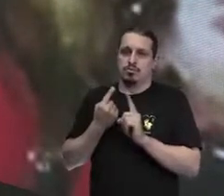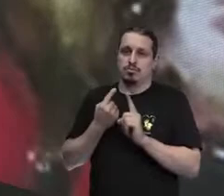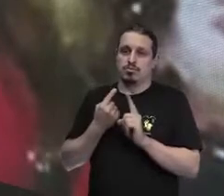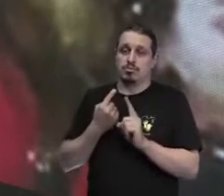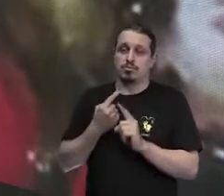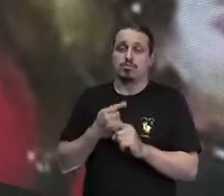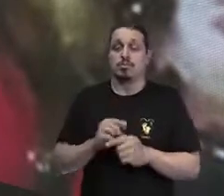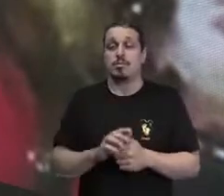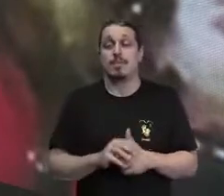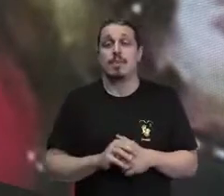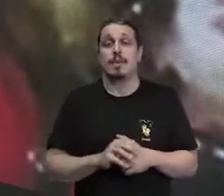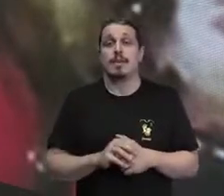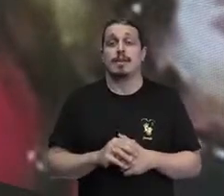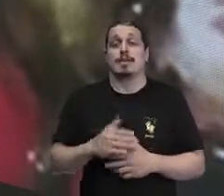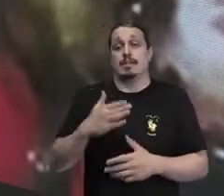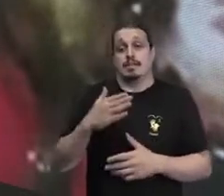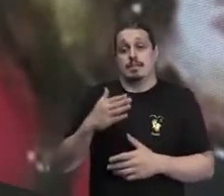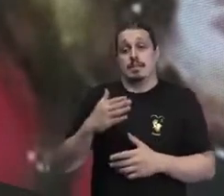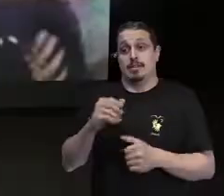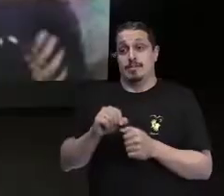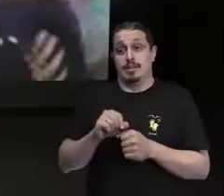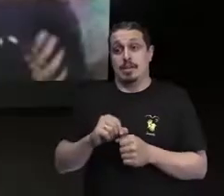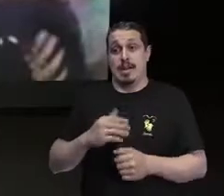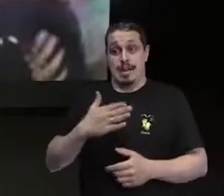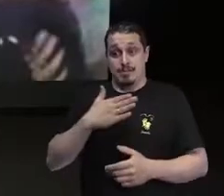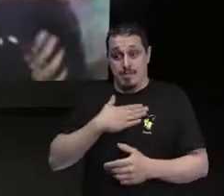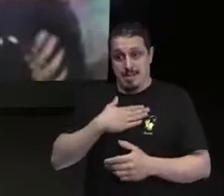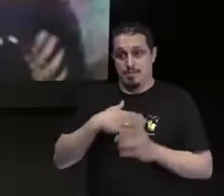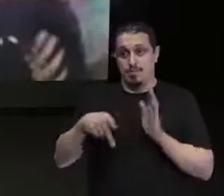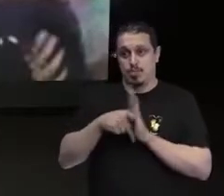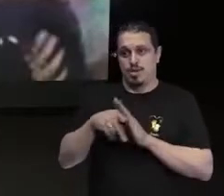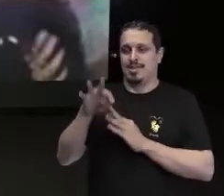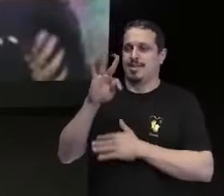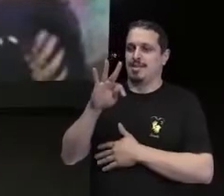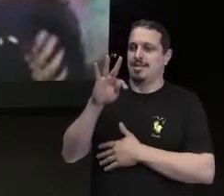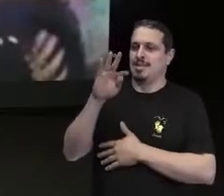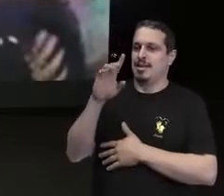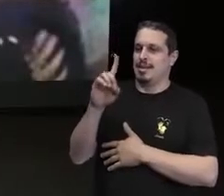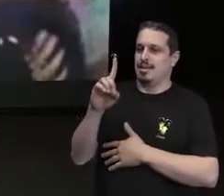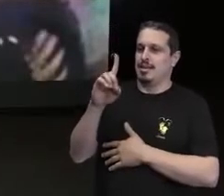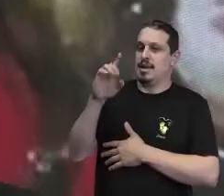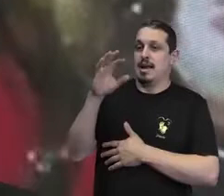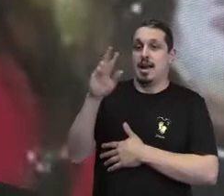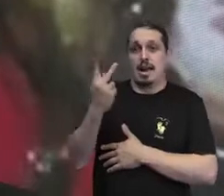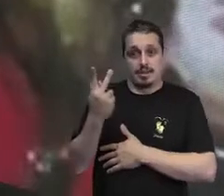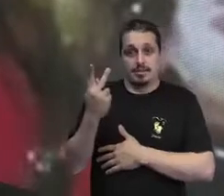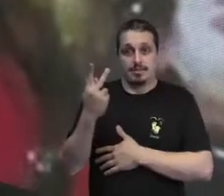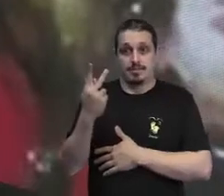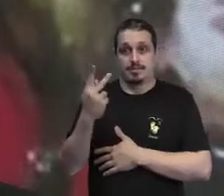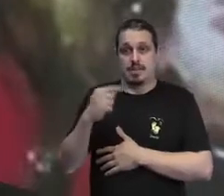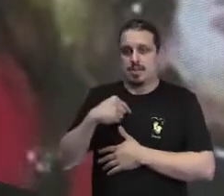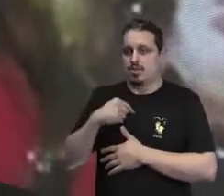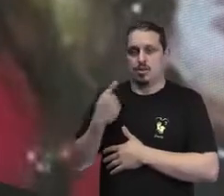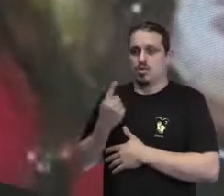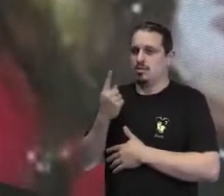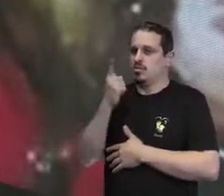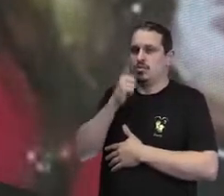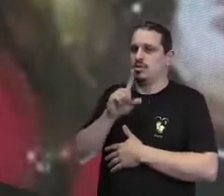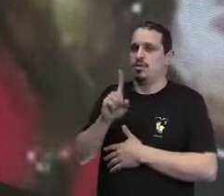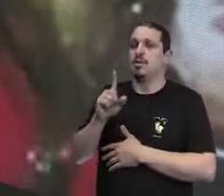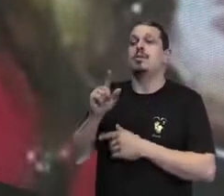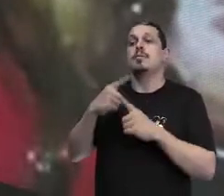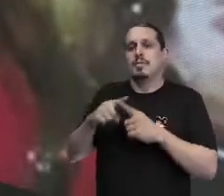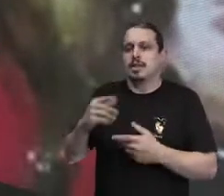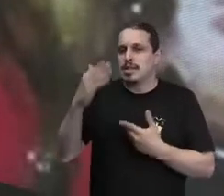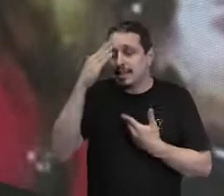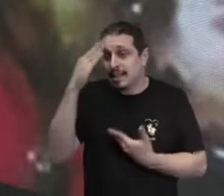neurodivergente, que tem TDAH. Então, inclusive, Lígia, Liliane, Érica, muito obrigada, queridas, pela ajuda sempre, para organizar